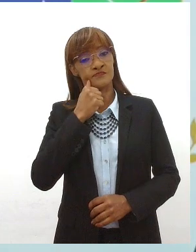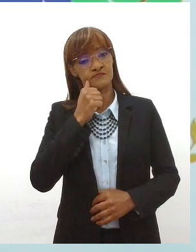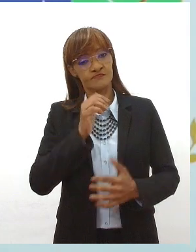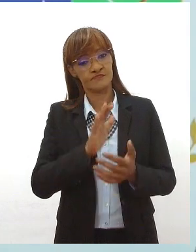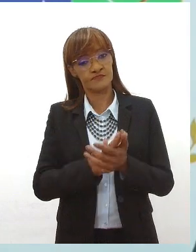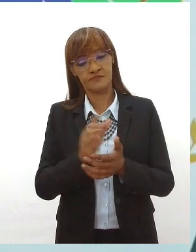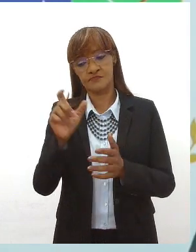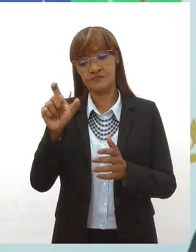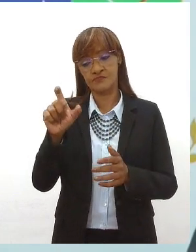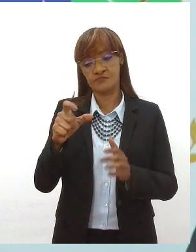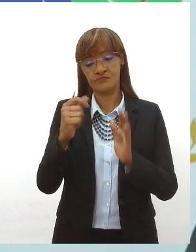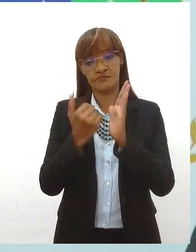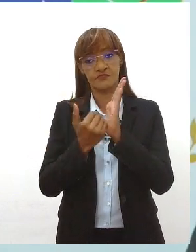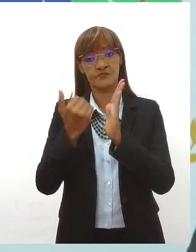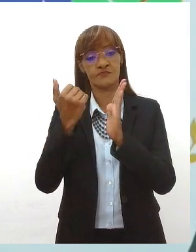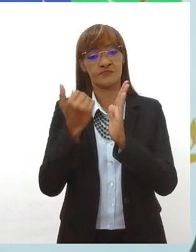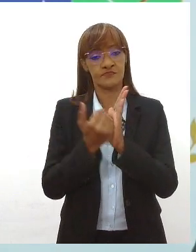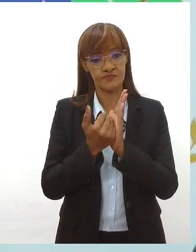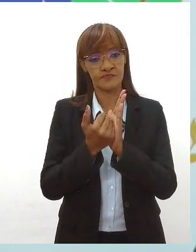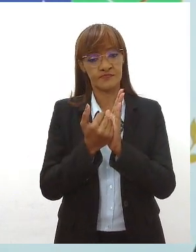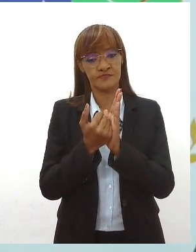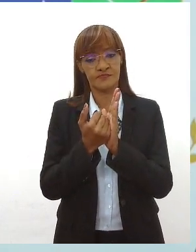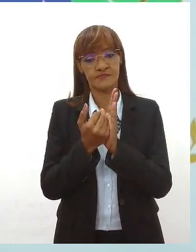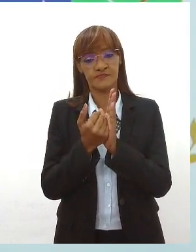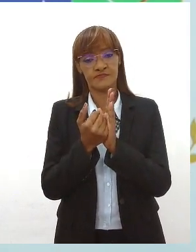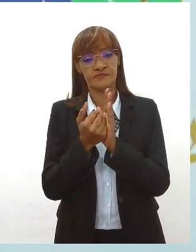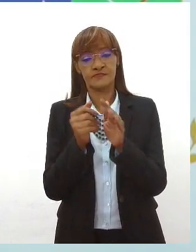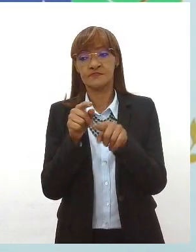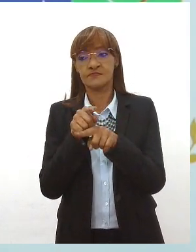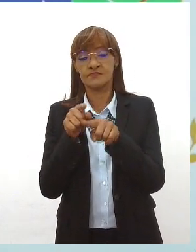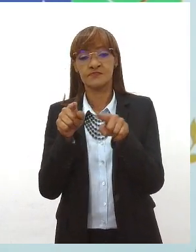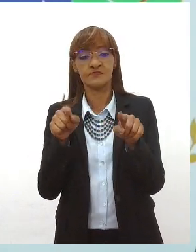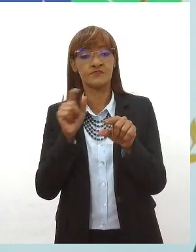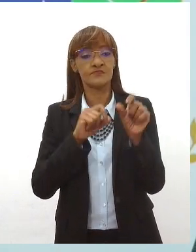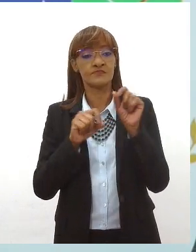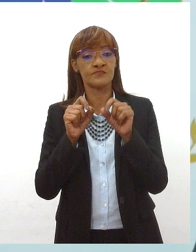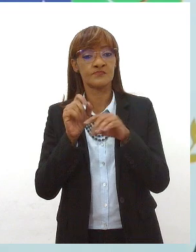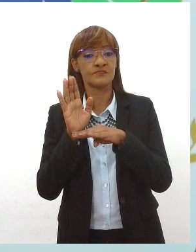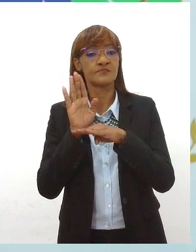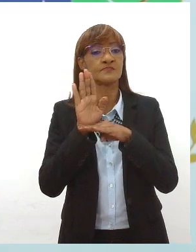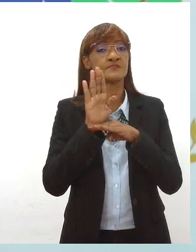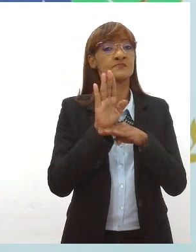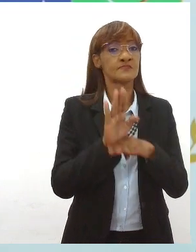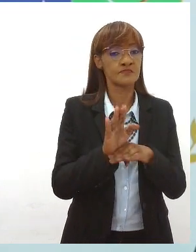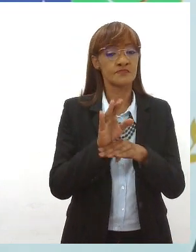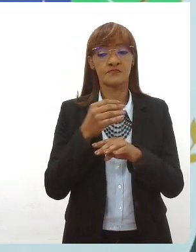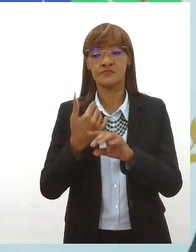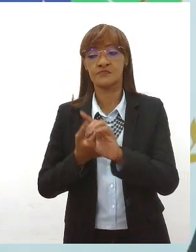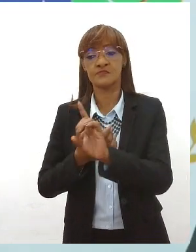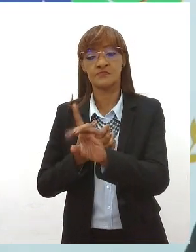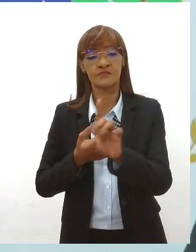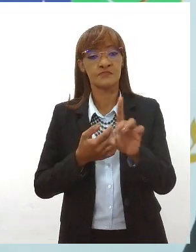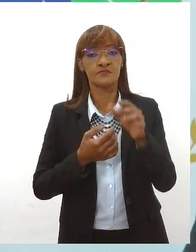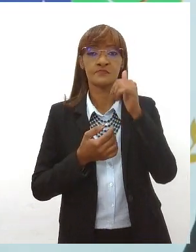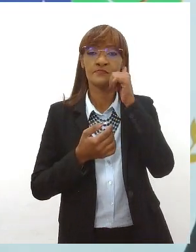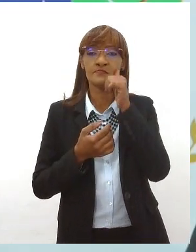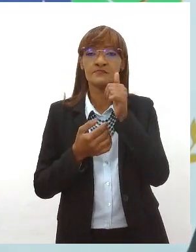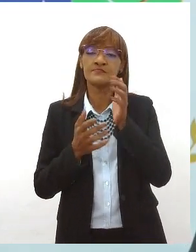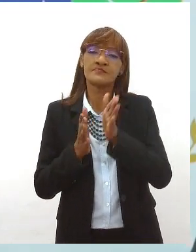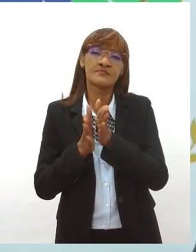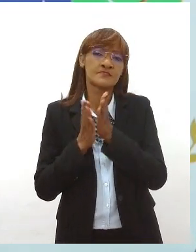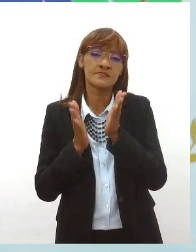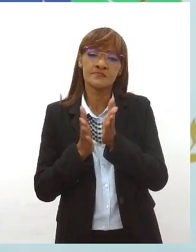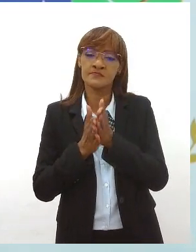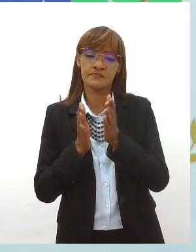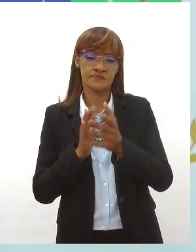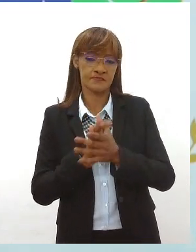ele vai ter uma parcela que vai poder ajudar aquelas mulheres que vivem em vulnerabilidade, aquelas